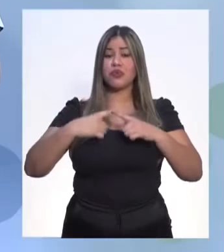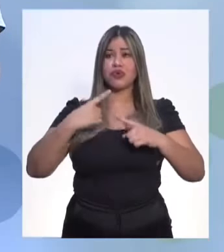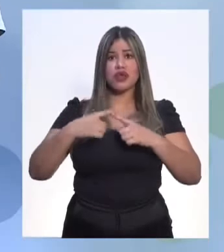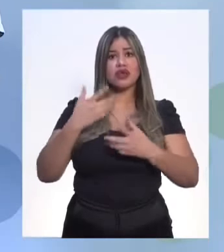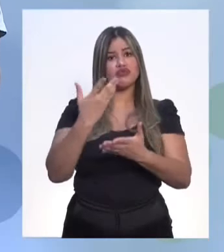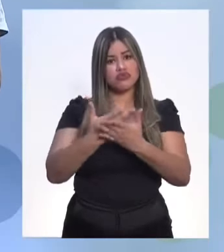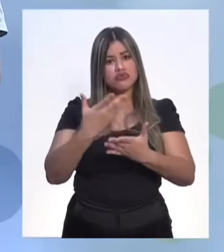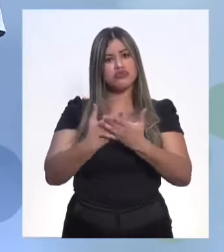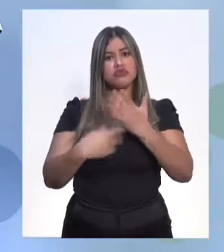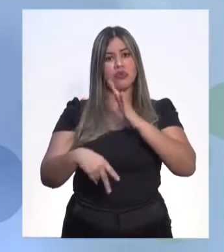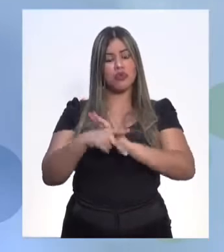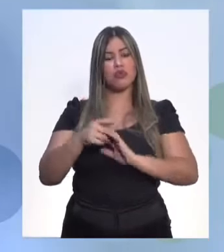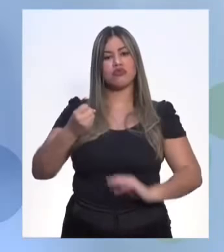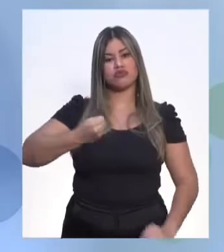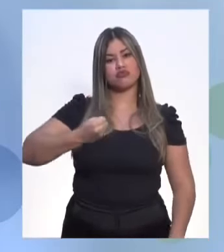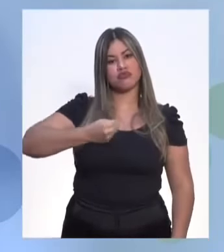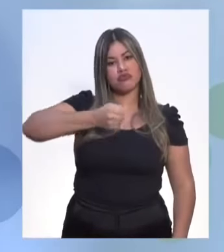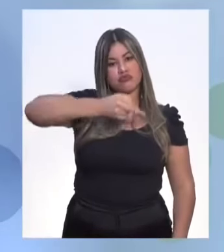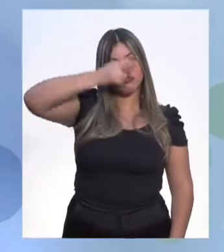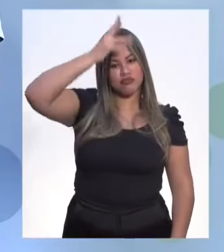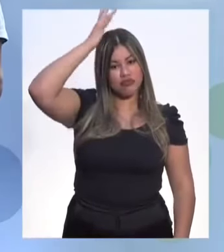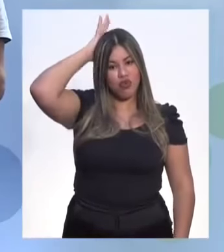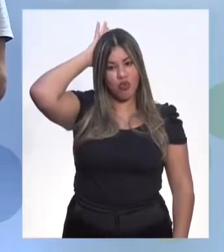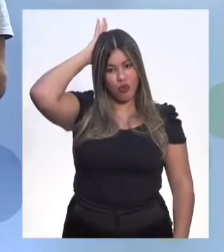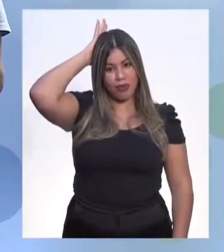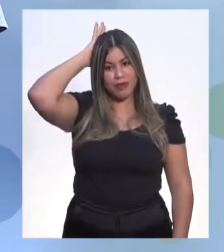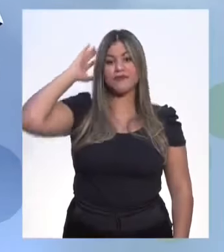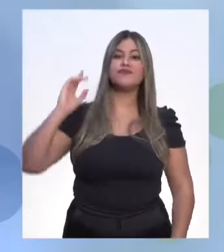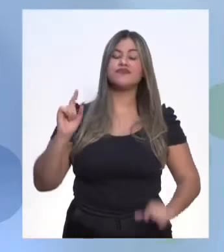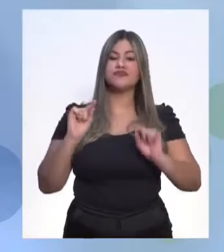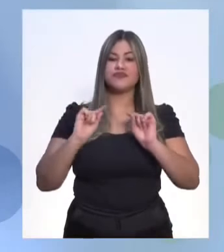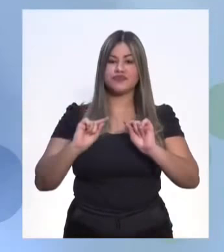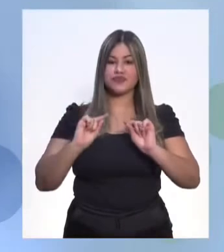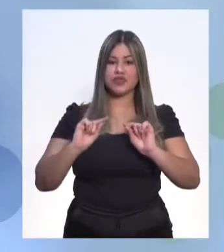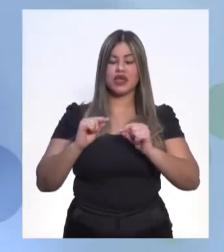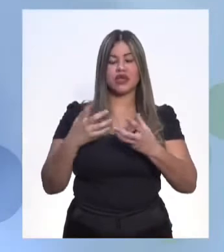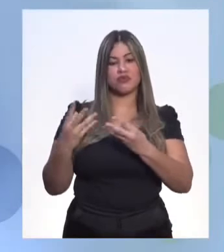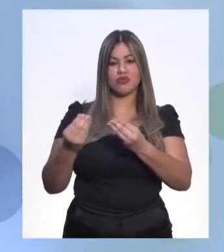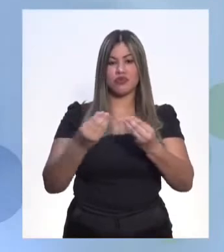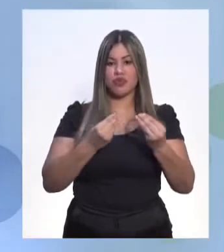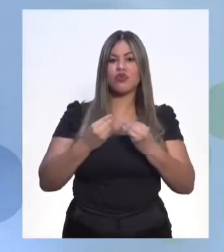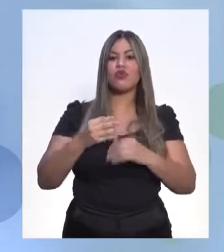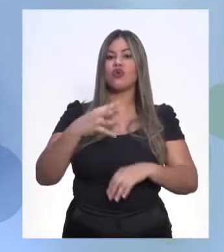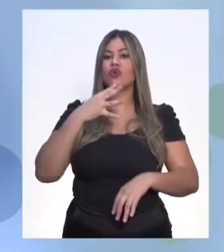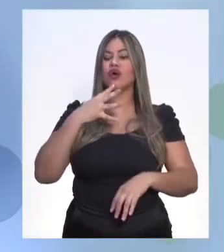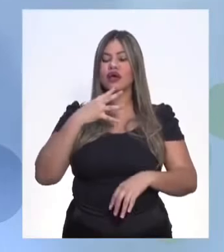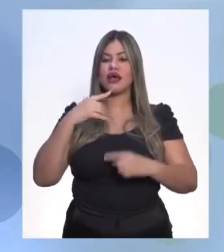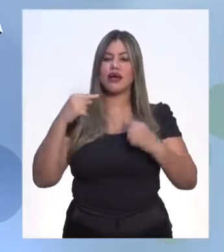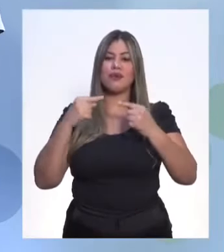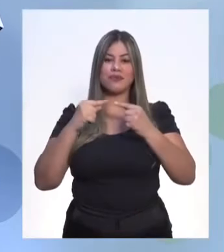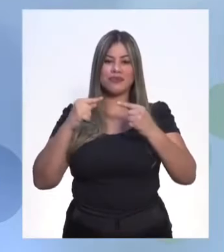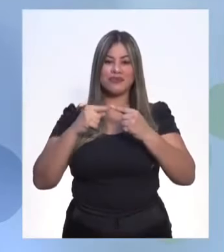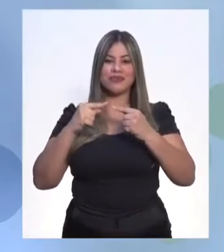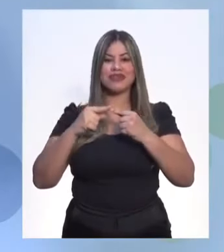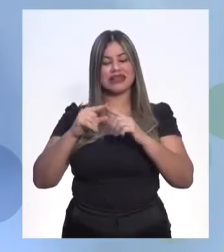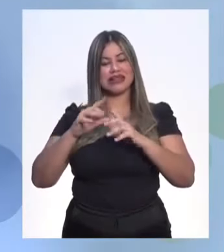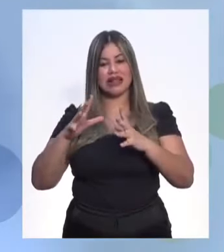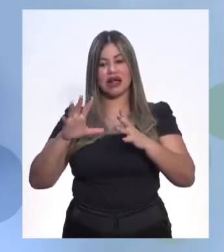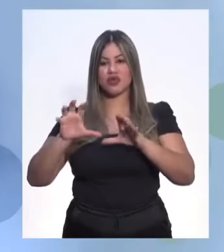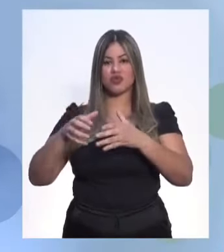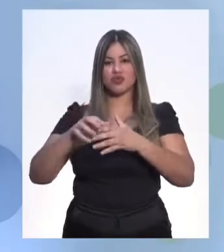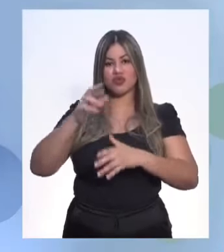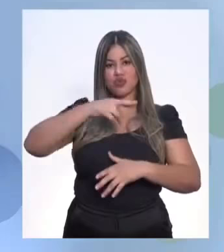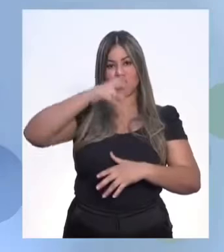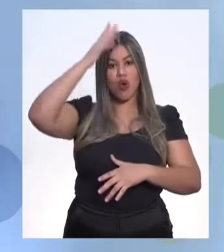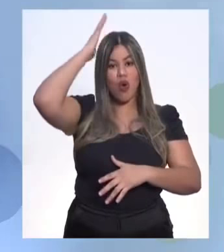romanos né Ah ele é muito muito conhecida entre nós assim como a civilização Romana que foi de grande importância na